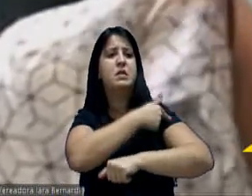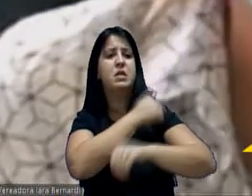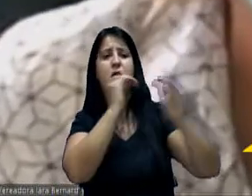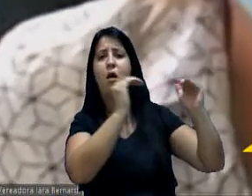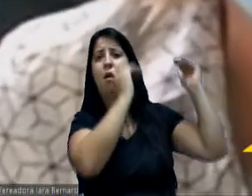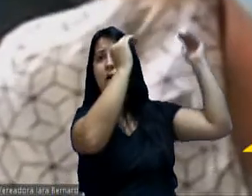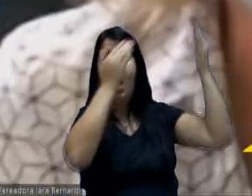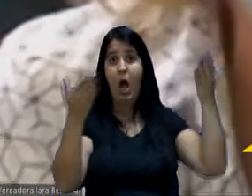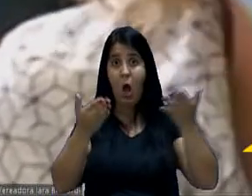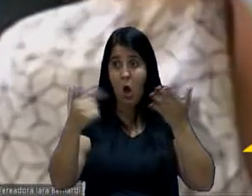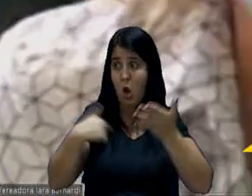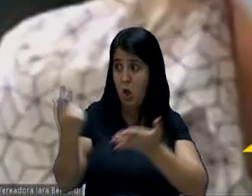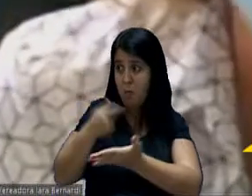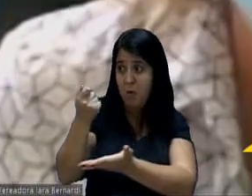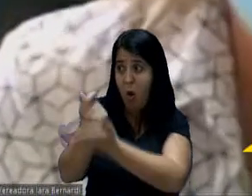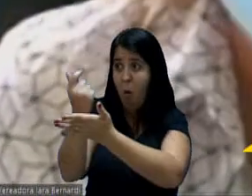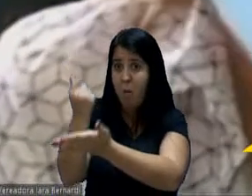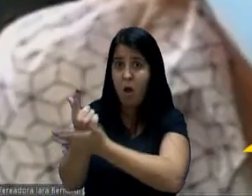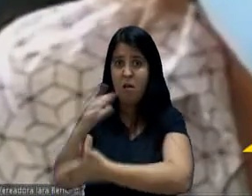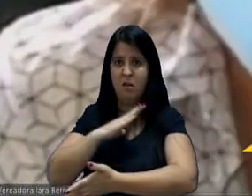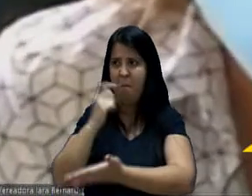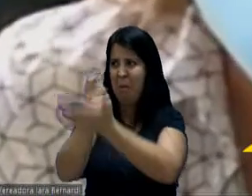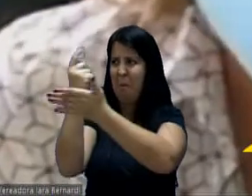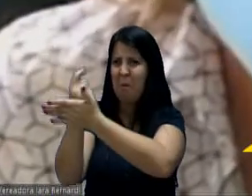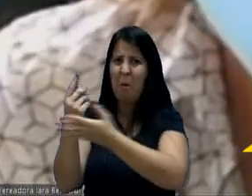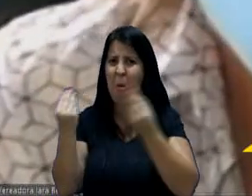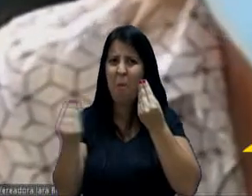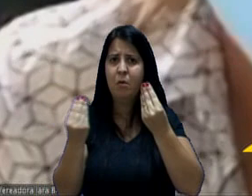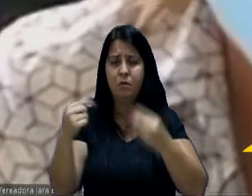nós vamos ter que comprar os municípios. Então, Sorocaba tem